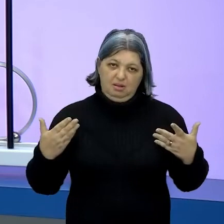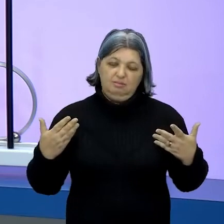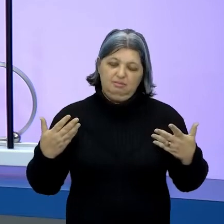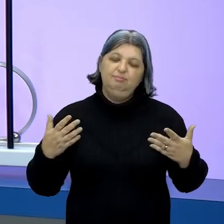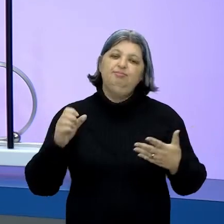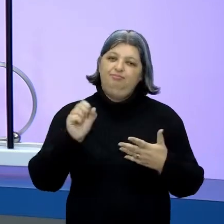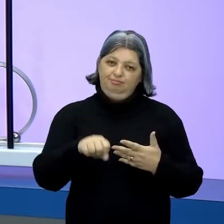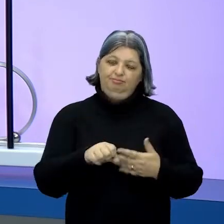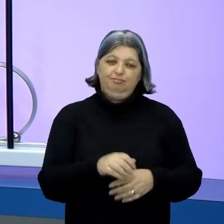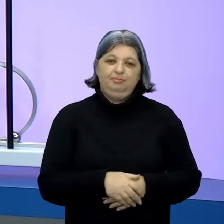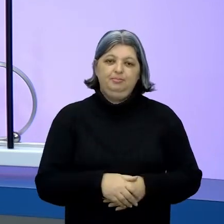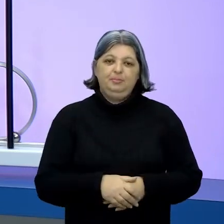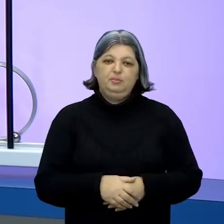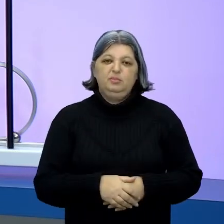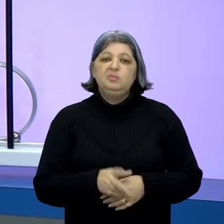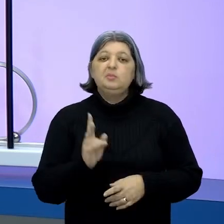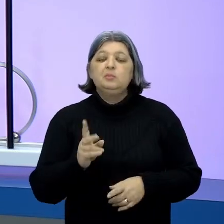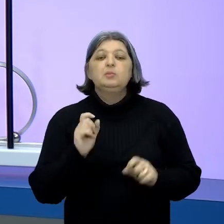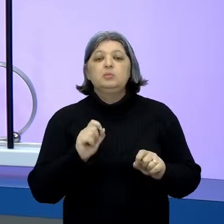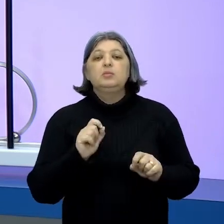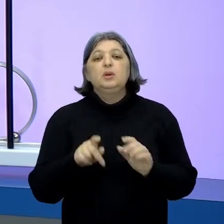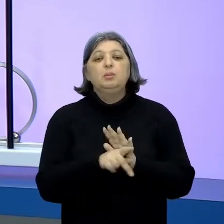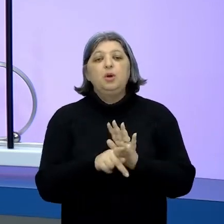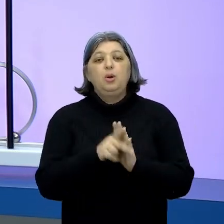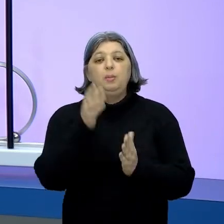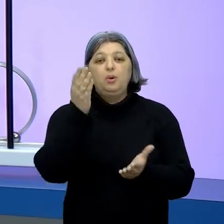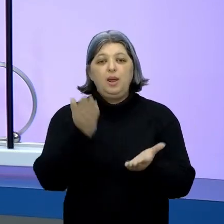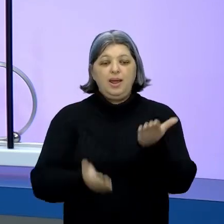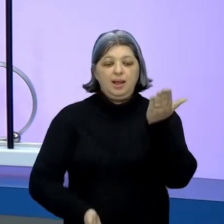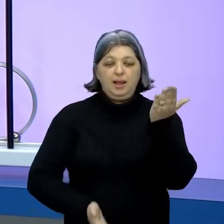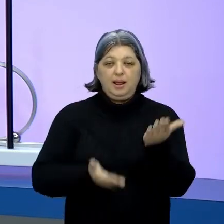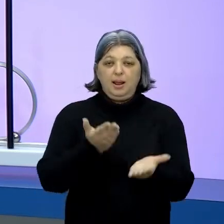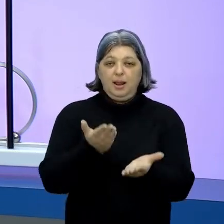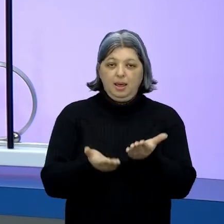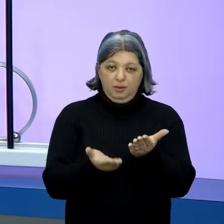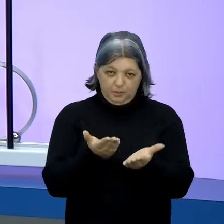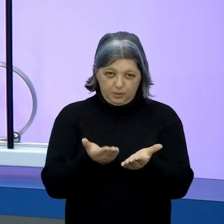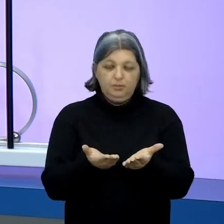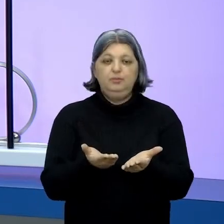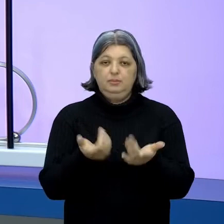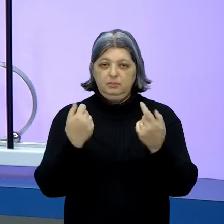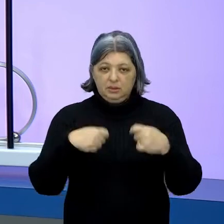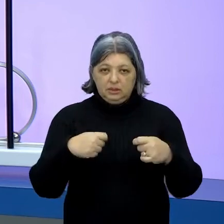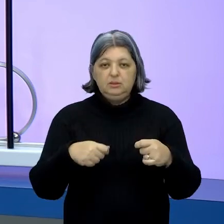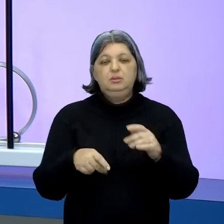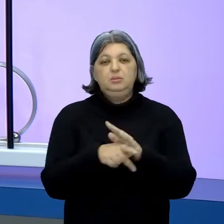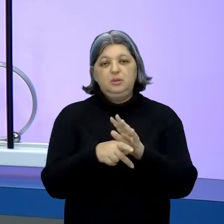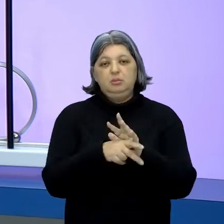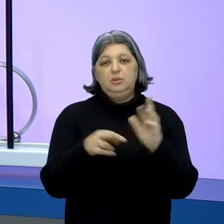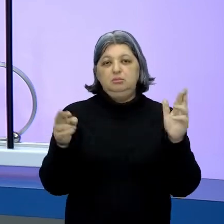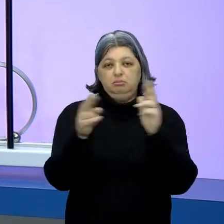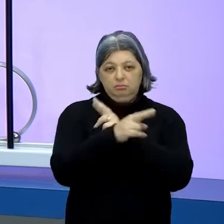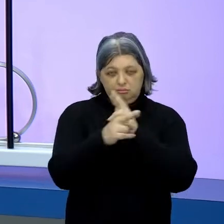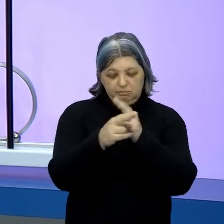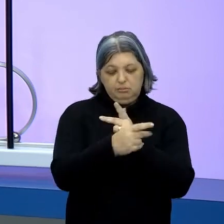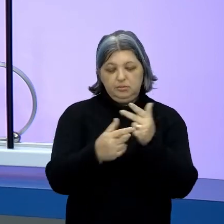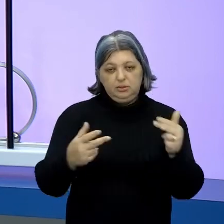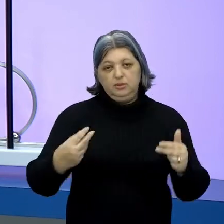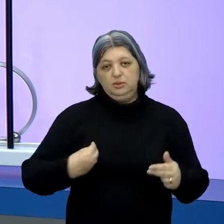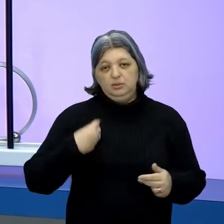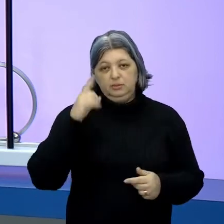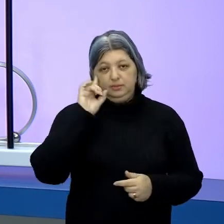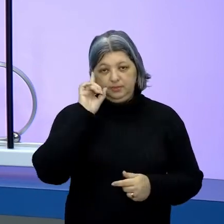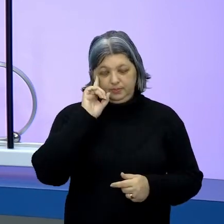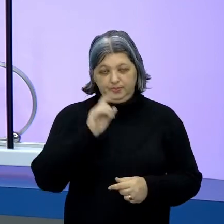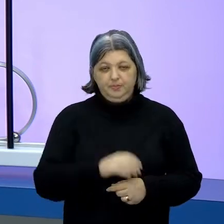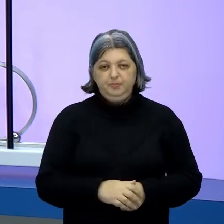sempre tem que buscar o equilíbrio, né? O projeto de vida, como eu disse, ele está sempre relacionado a várias dimensões da nossa vida. Então, o que a gente tem